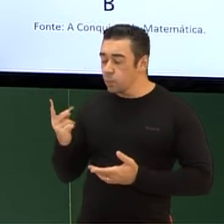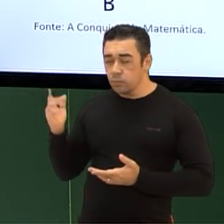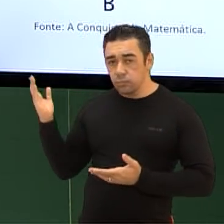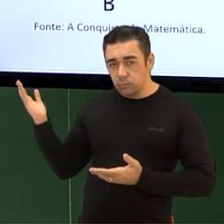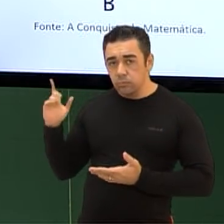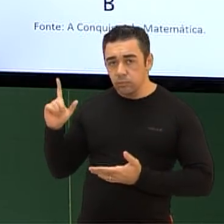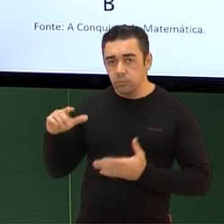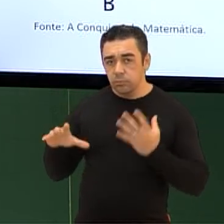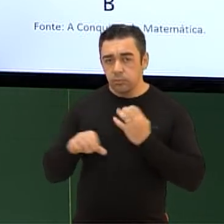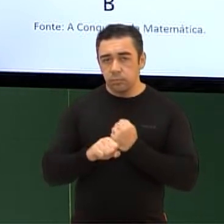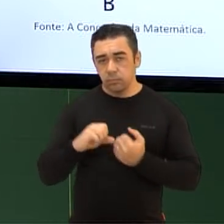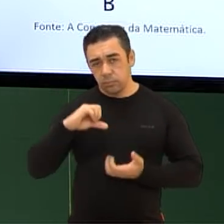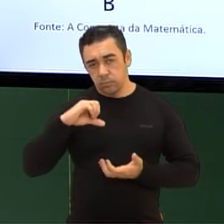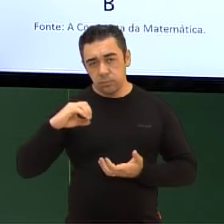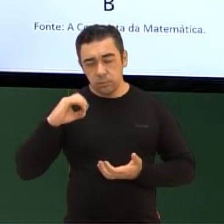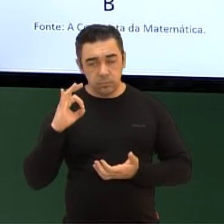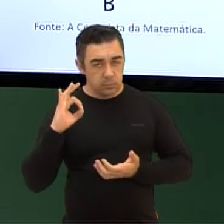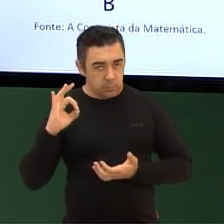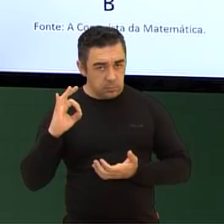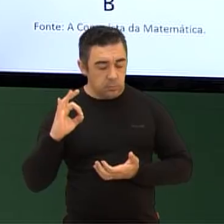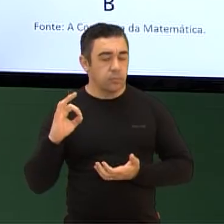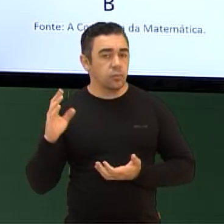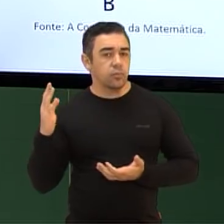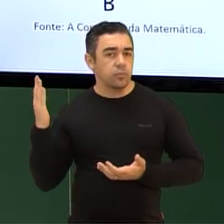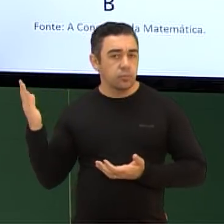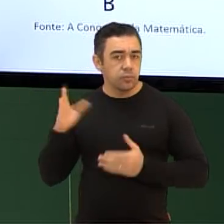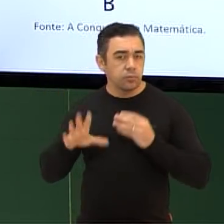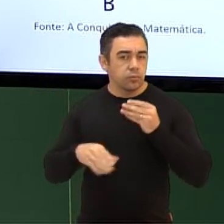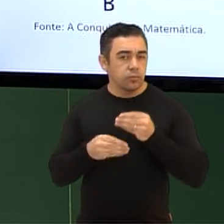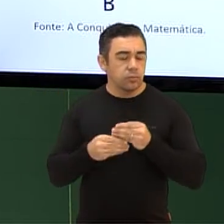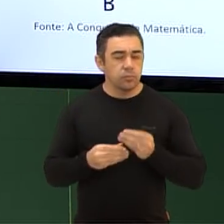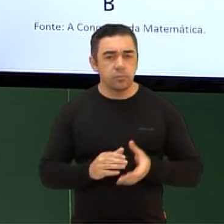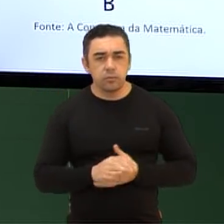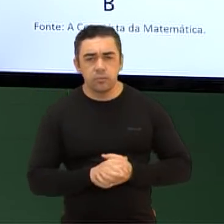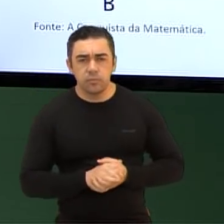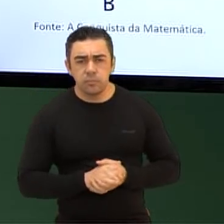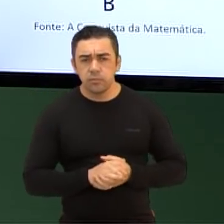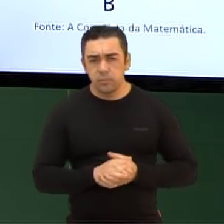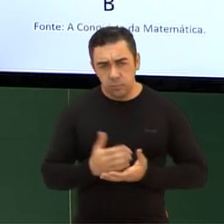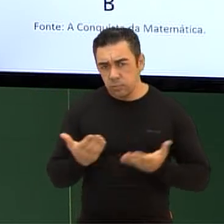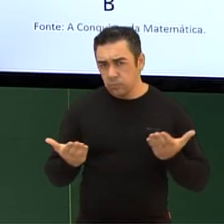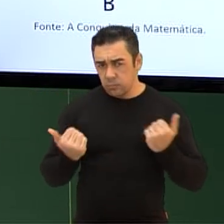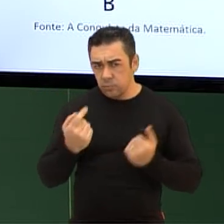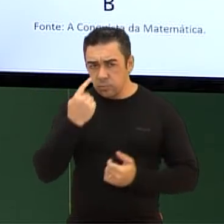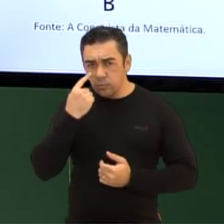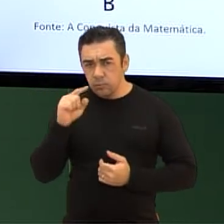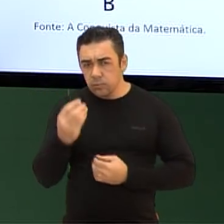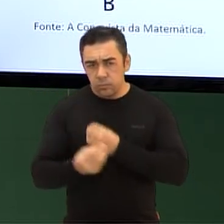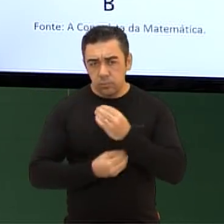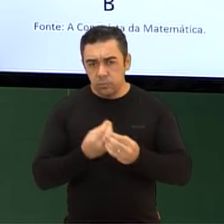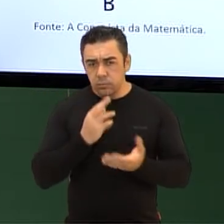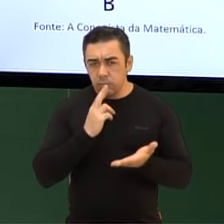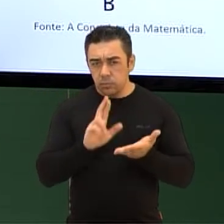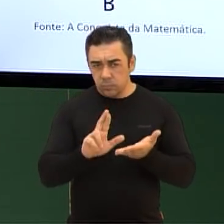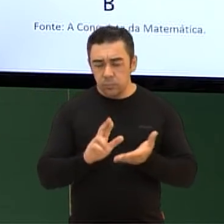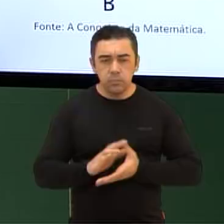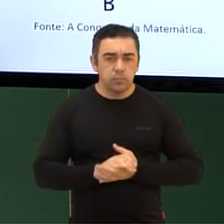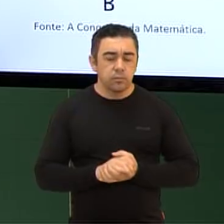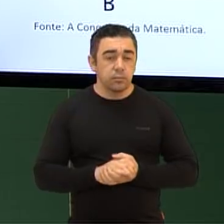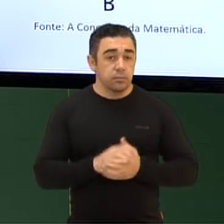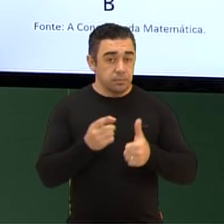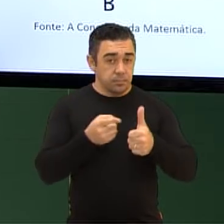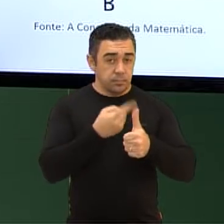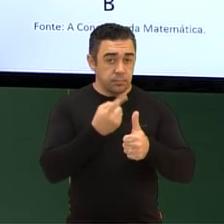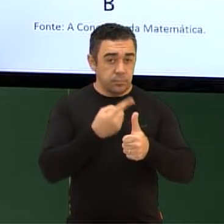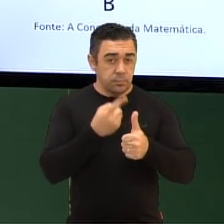ângulo de 90 graus que são complementares. Vamos fazer a nossa resolução? Então,